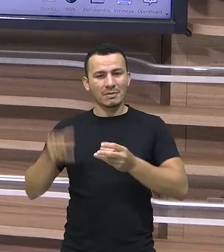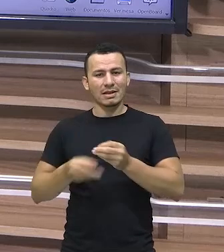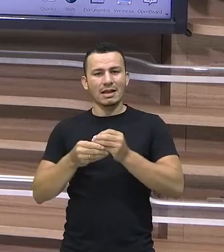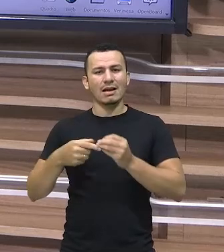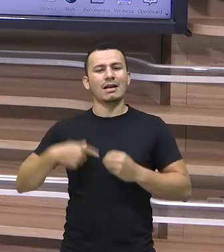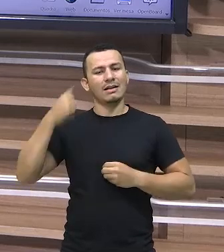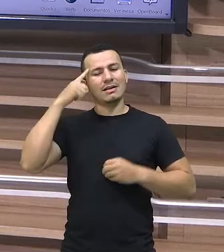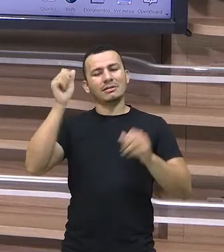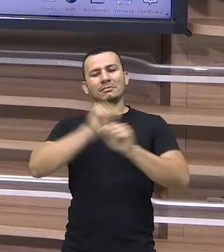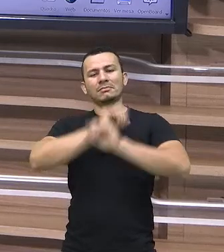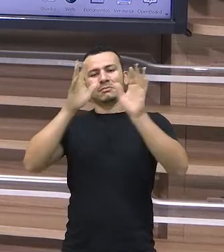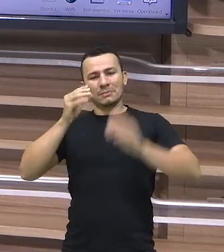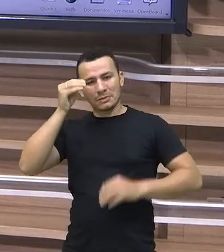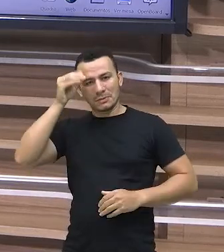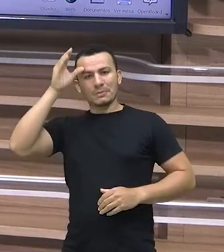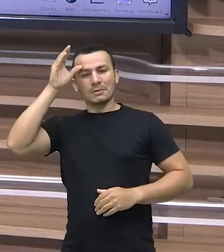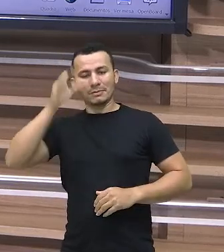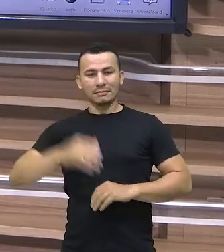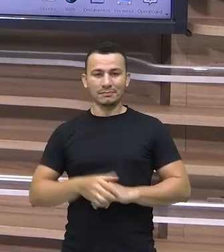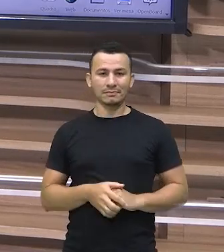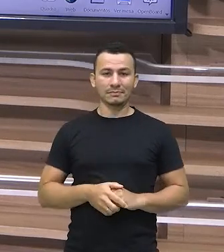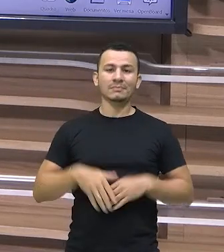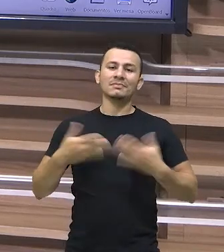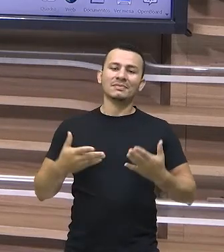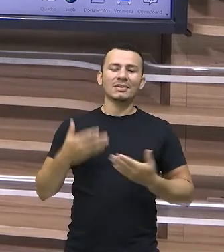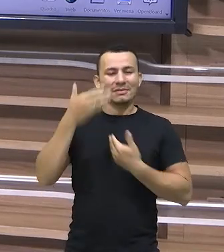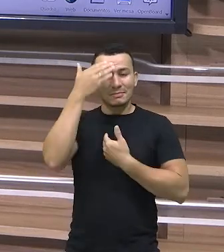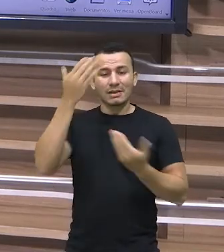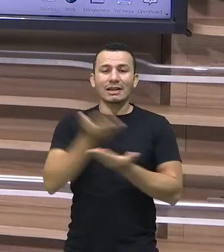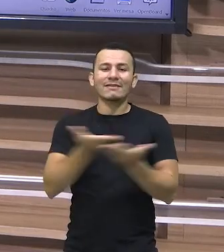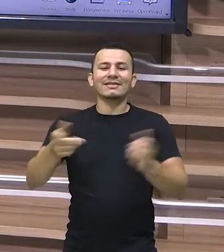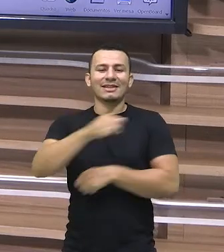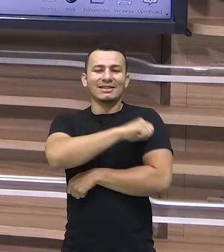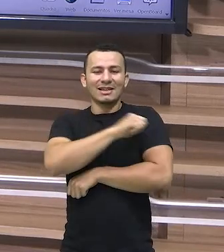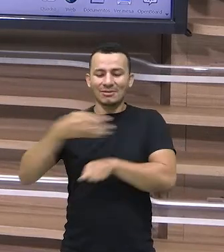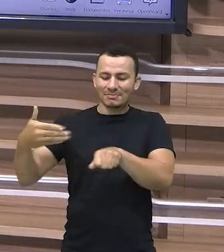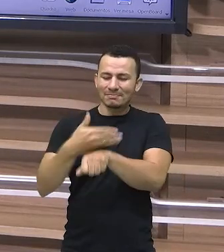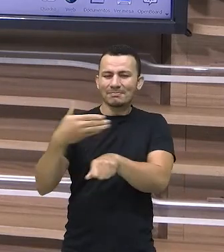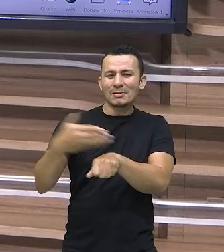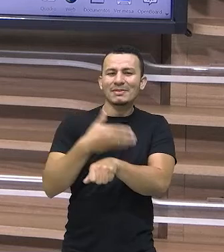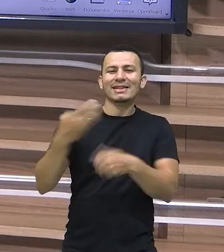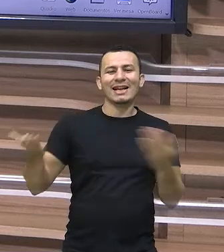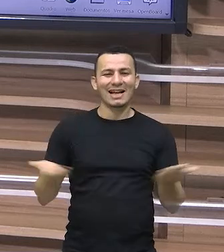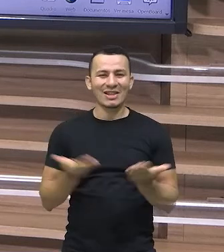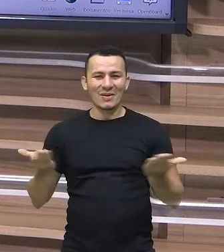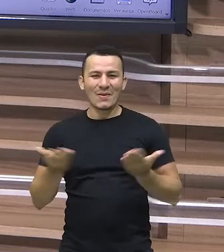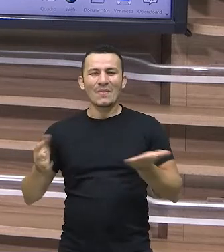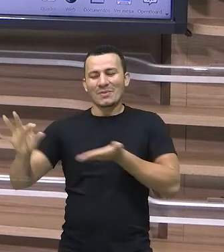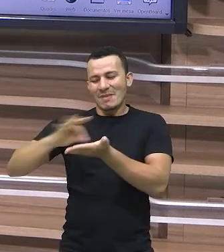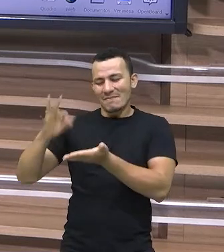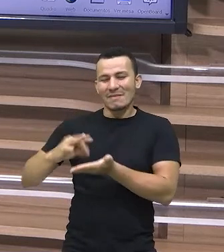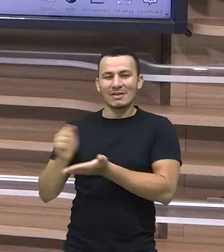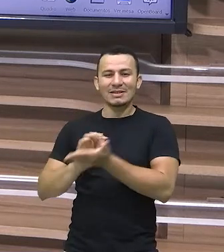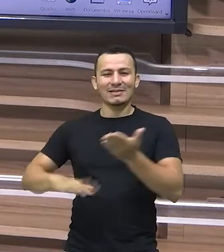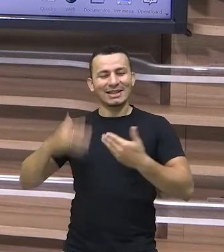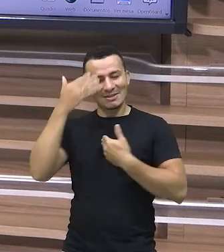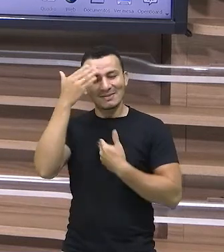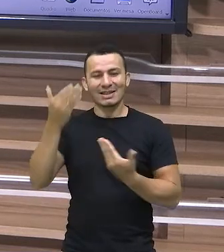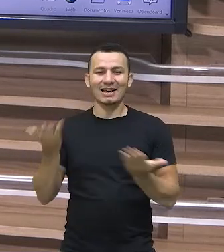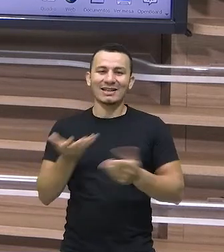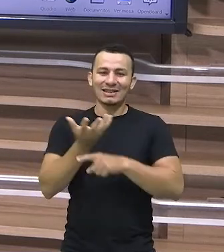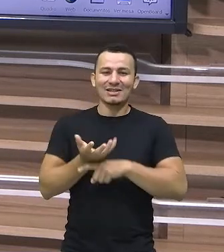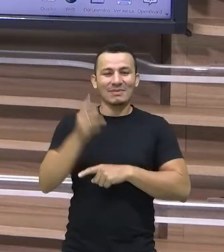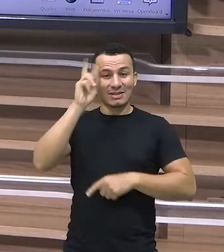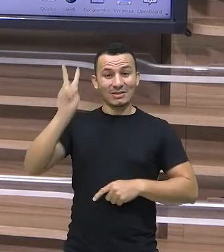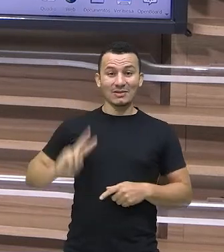aí a enriquecer, não é mesmo, a nossa questão. Quero agradecer a todos vocês que participaram conosco da nossa correção do Exercitando de História